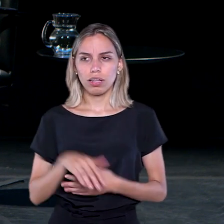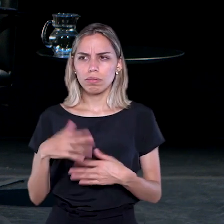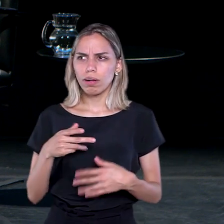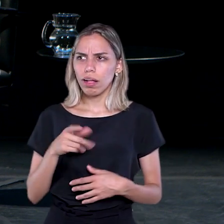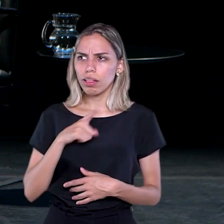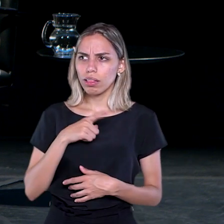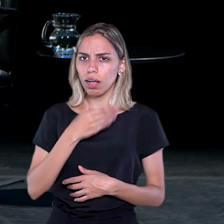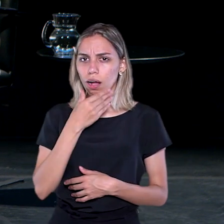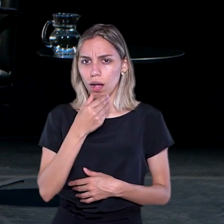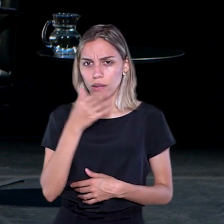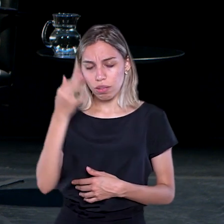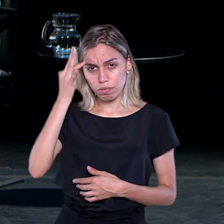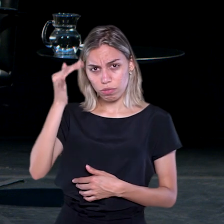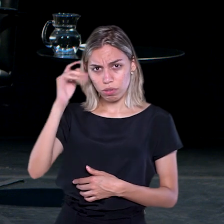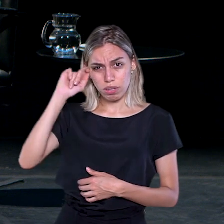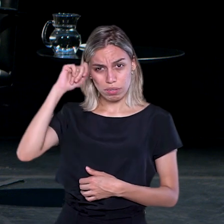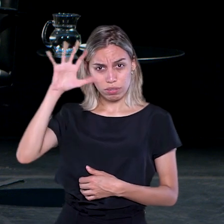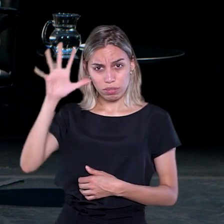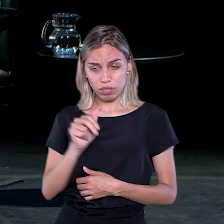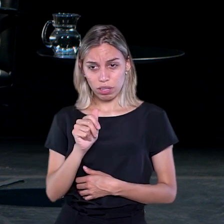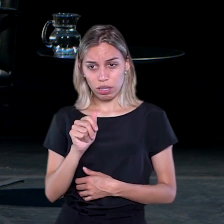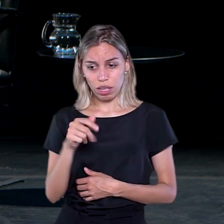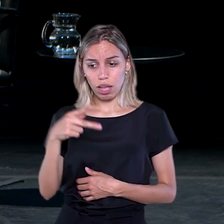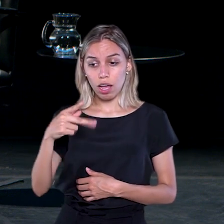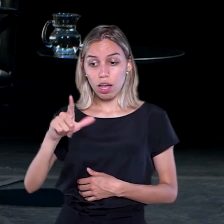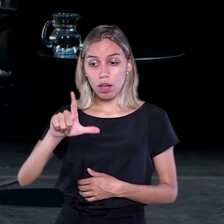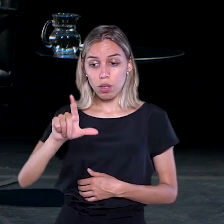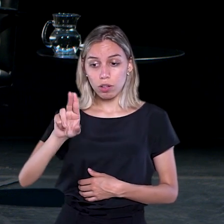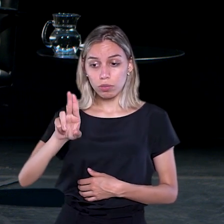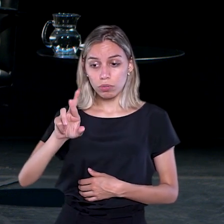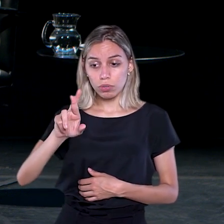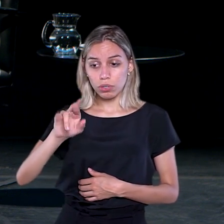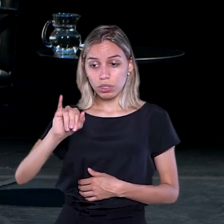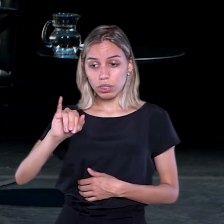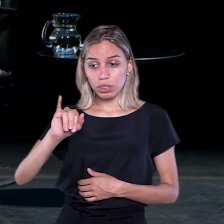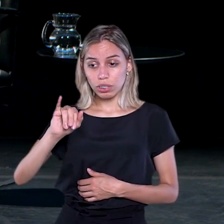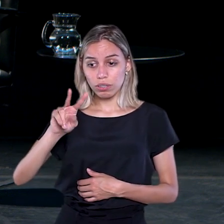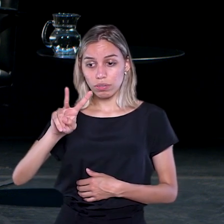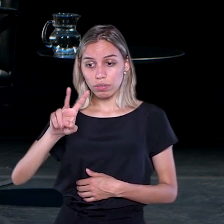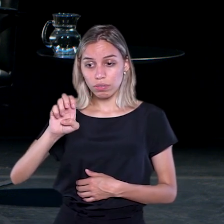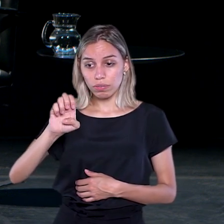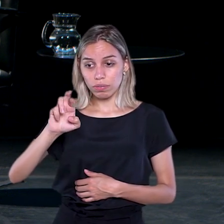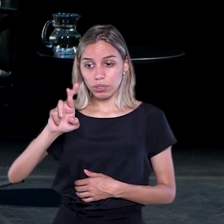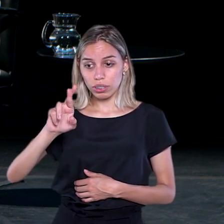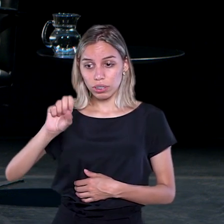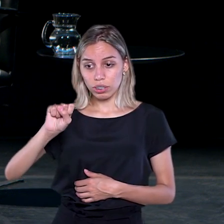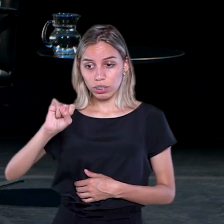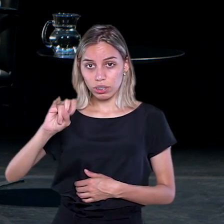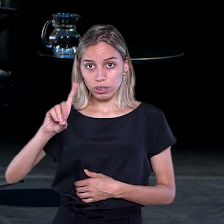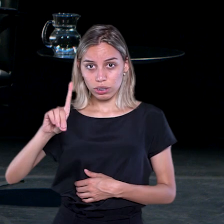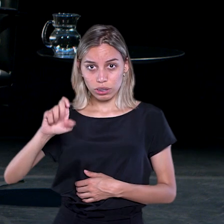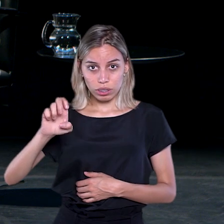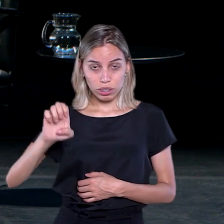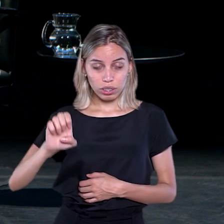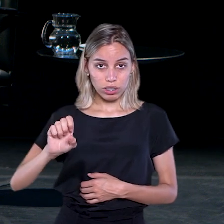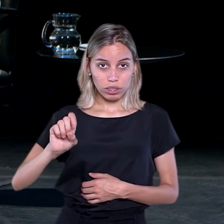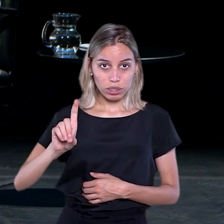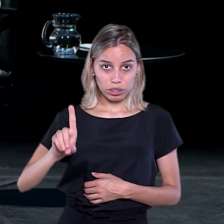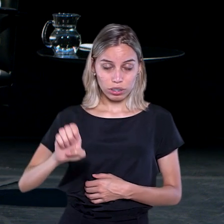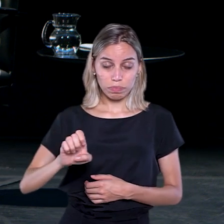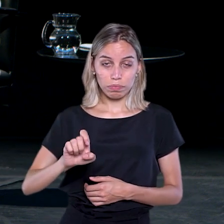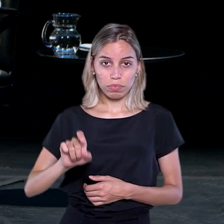linguagem corporal nos lugares em que, muitas vezes, nossas vozes não são escutadas. Então, a